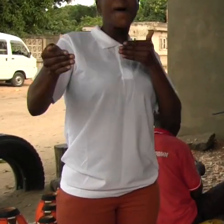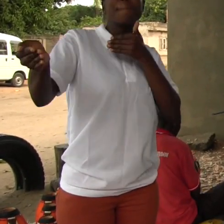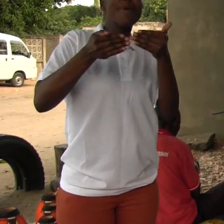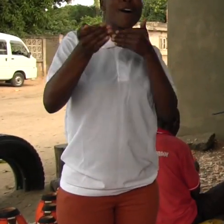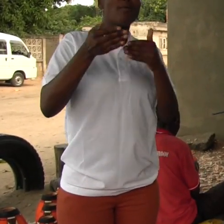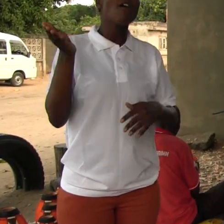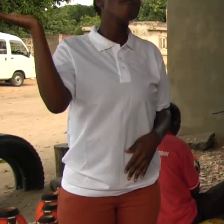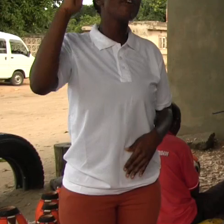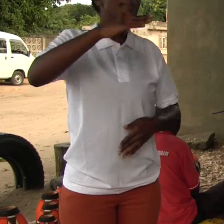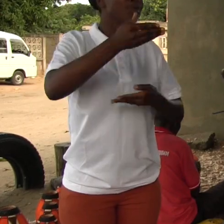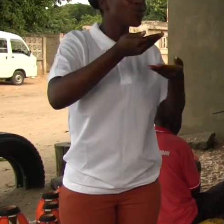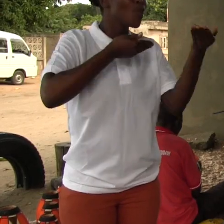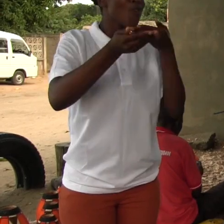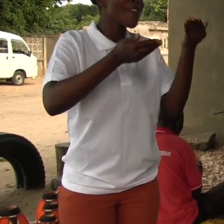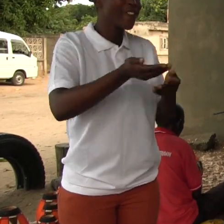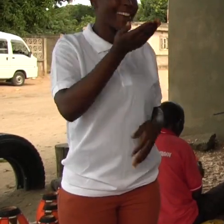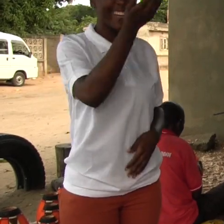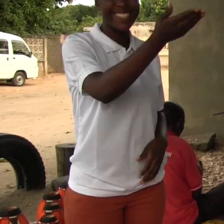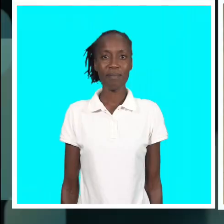ele